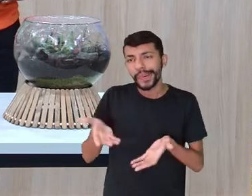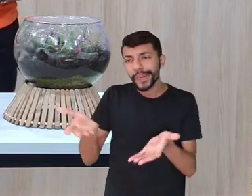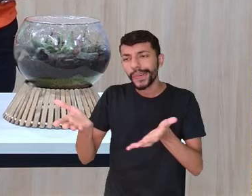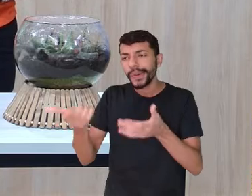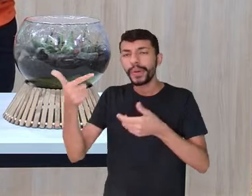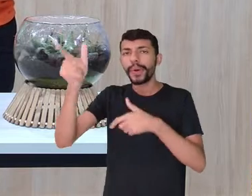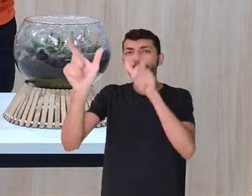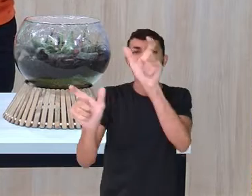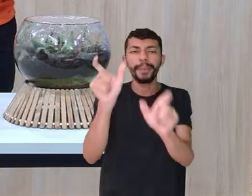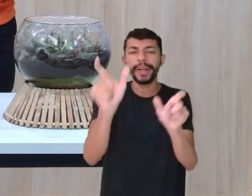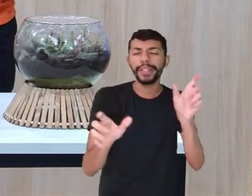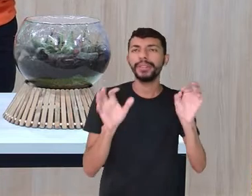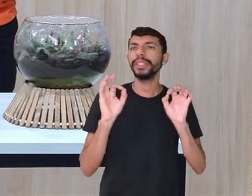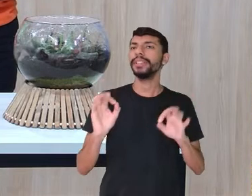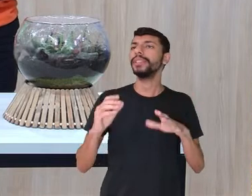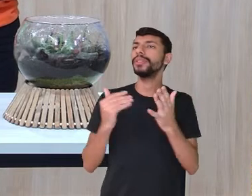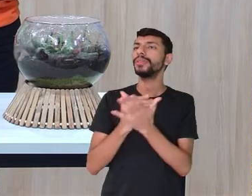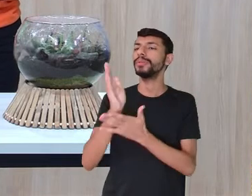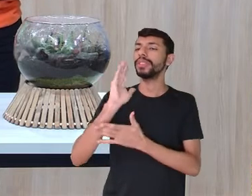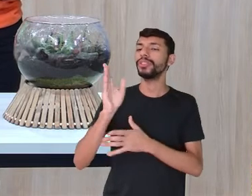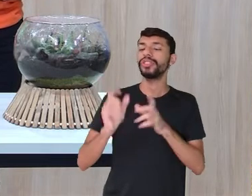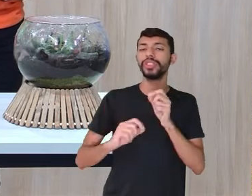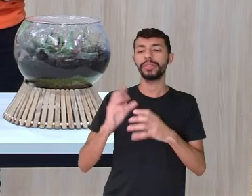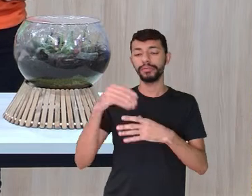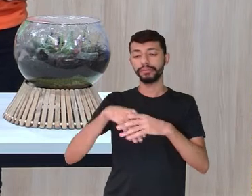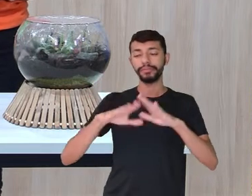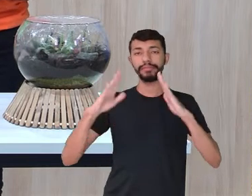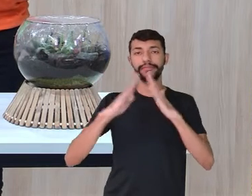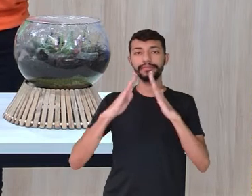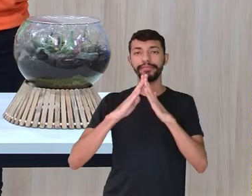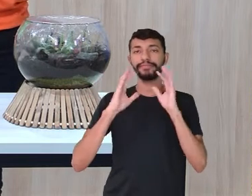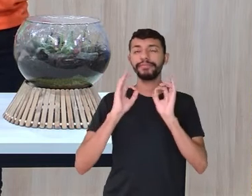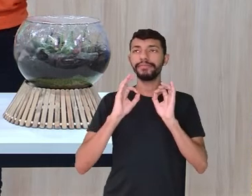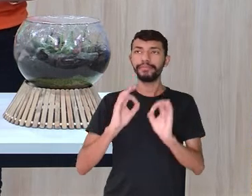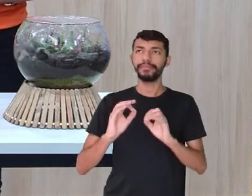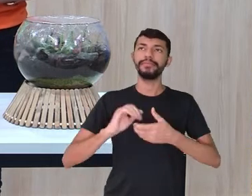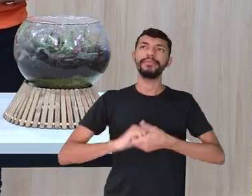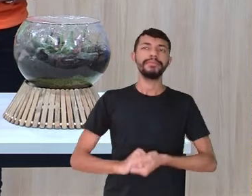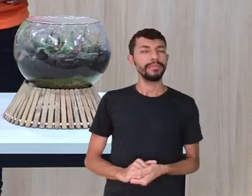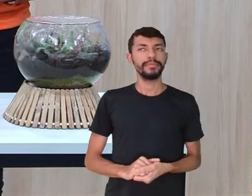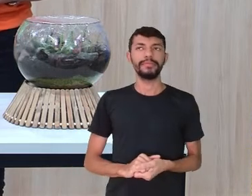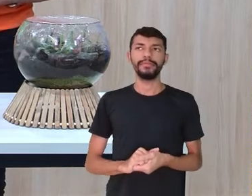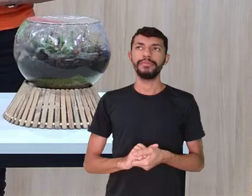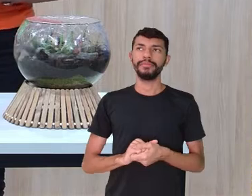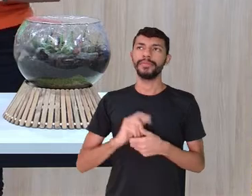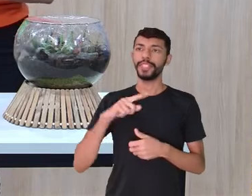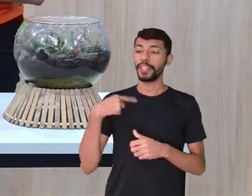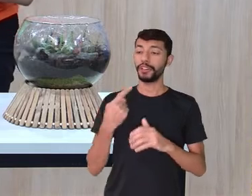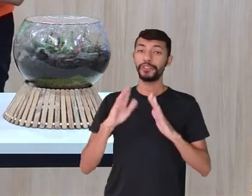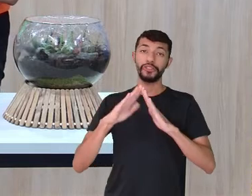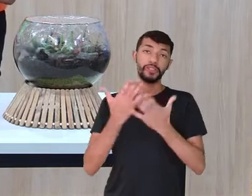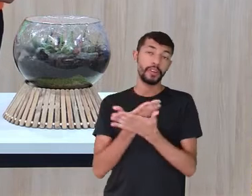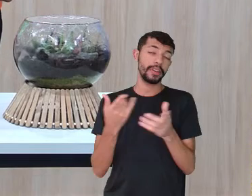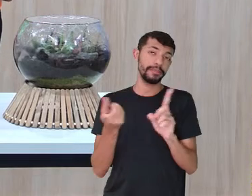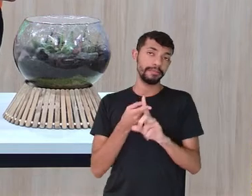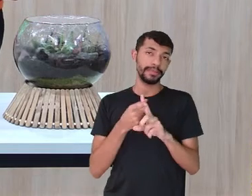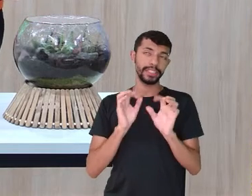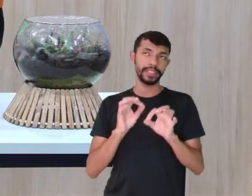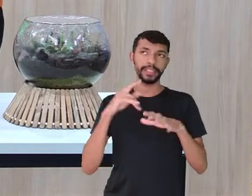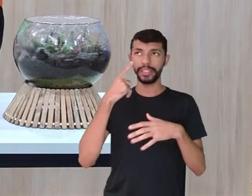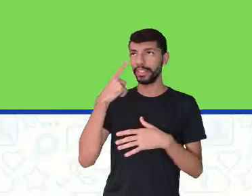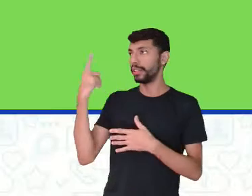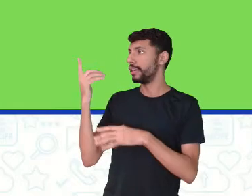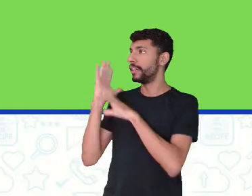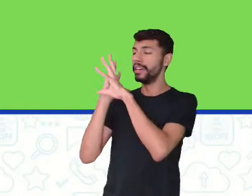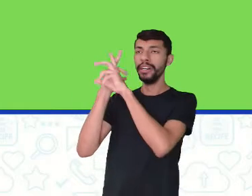outras pessoas, começando já na nossa residência, não é, na nossa escola. E aqui, como Reveu